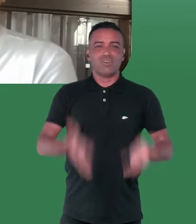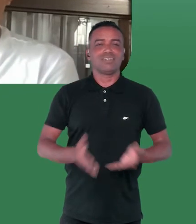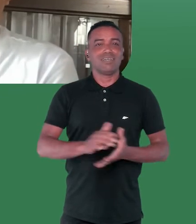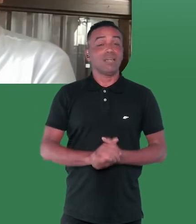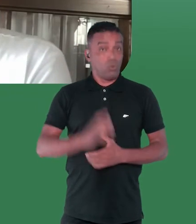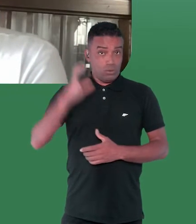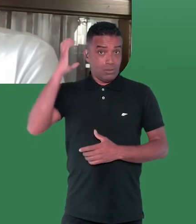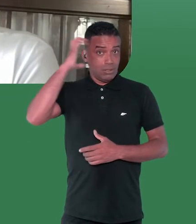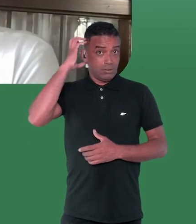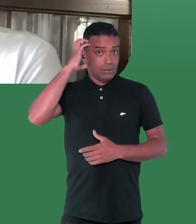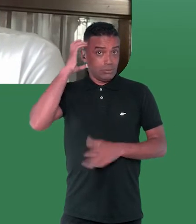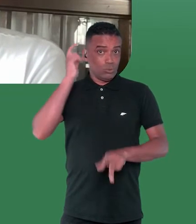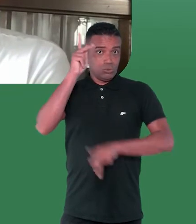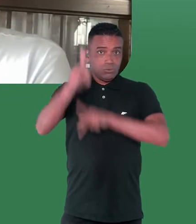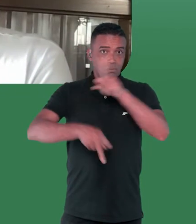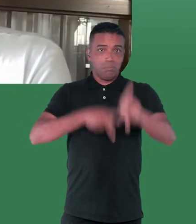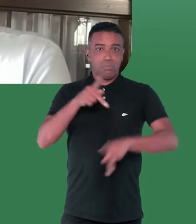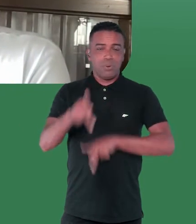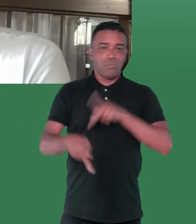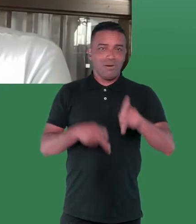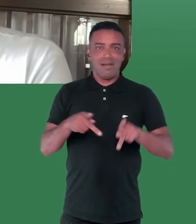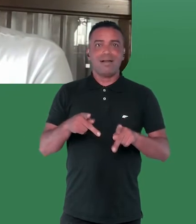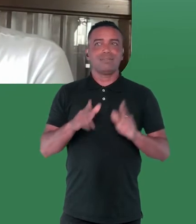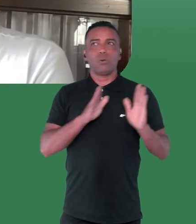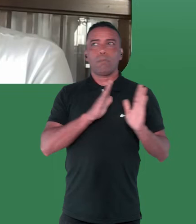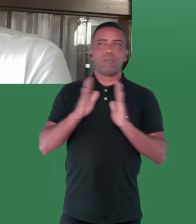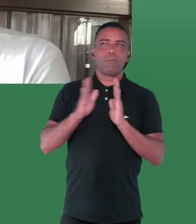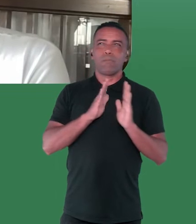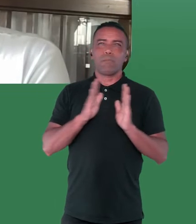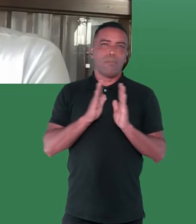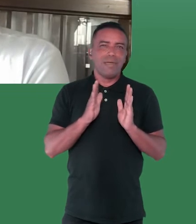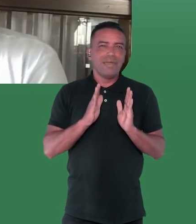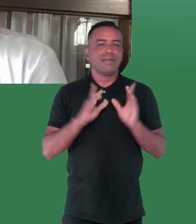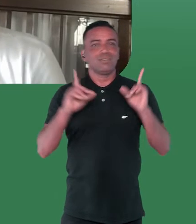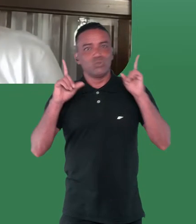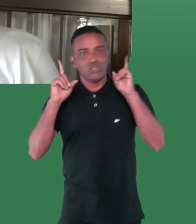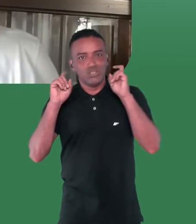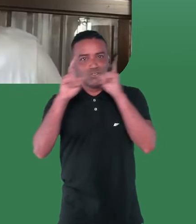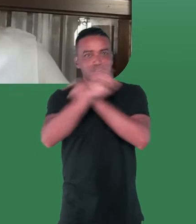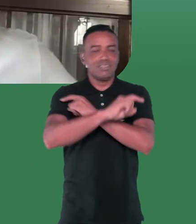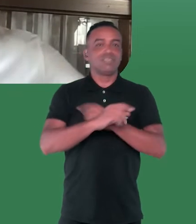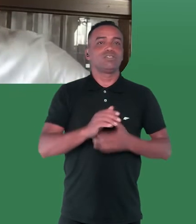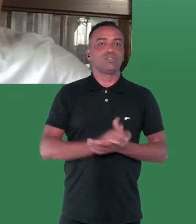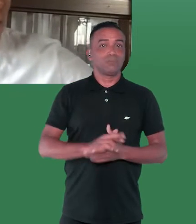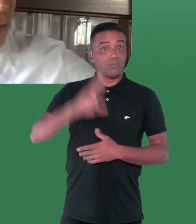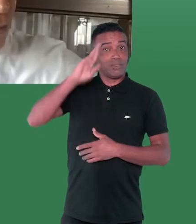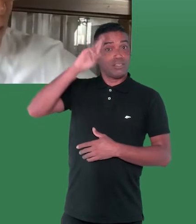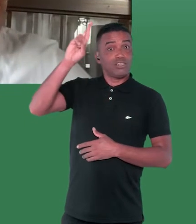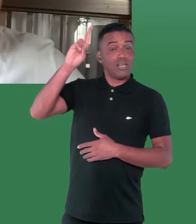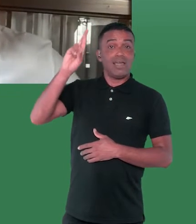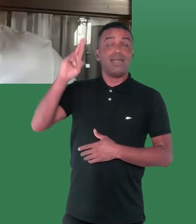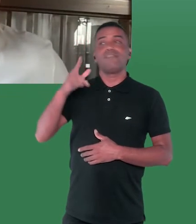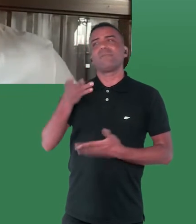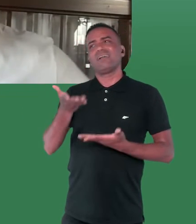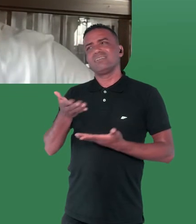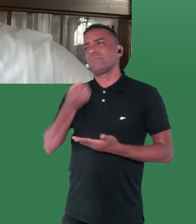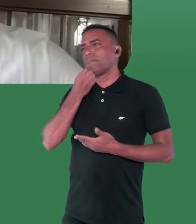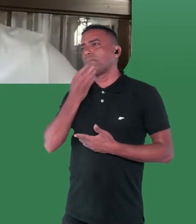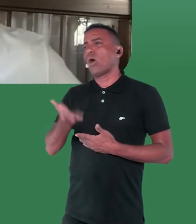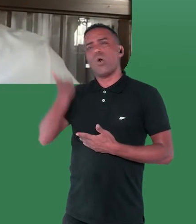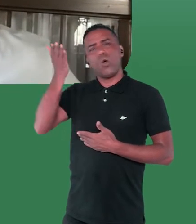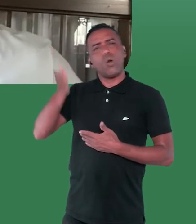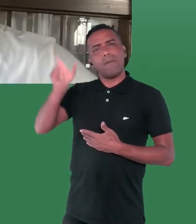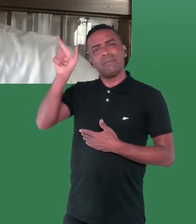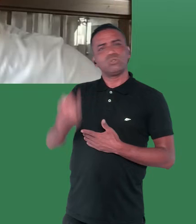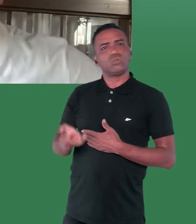Rádio popular, né? Em momentos mais difíceis, chefe, mas o moço é muito bom. Ele